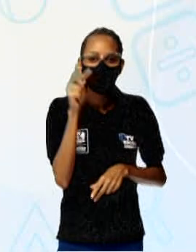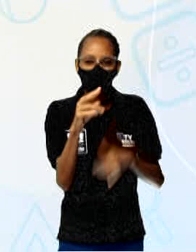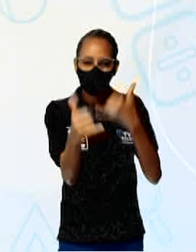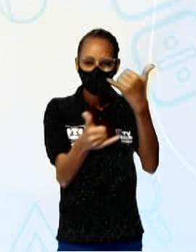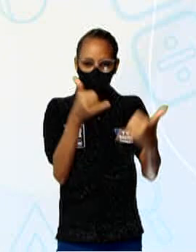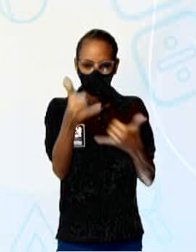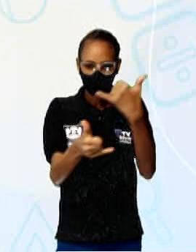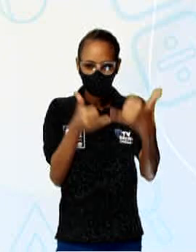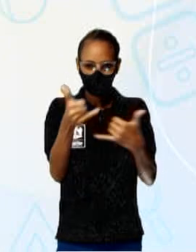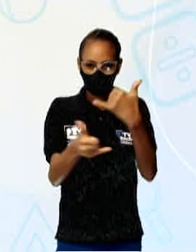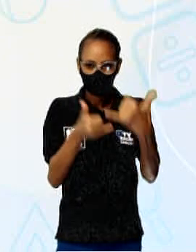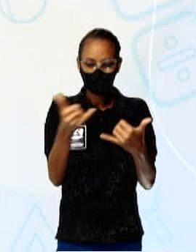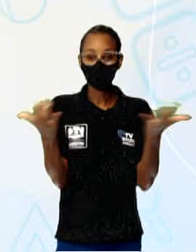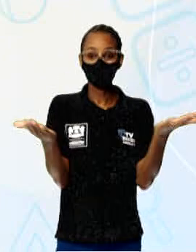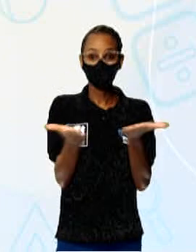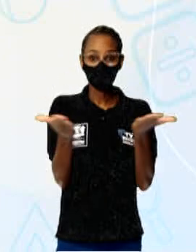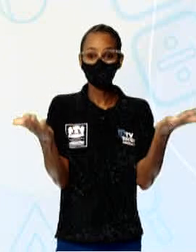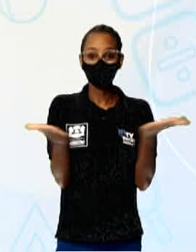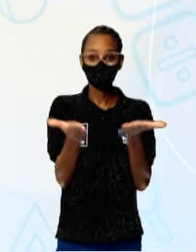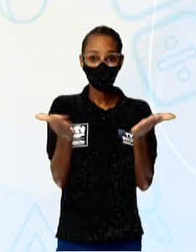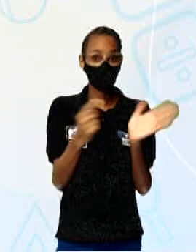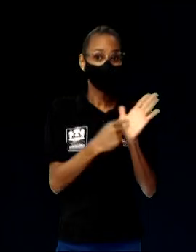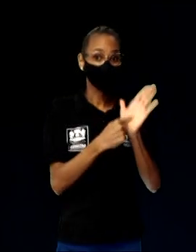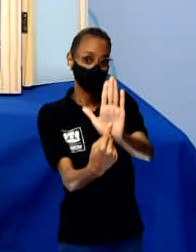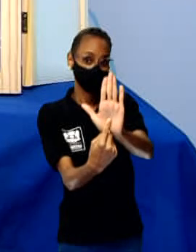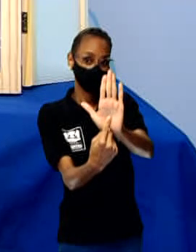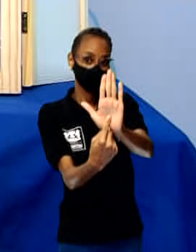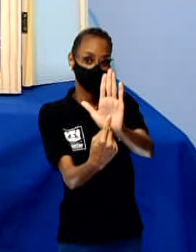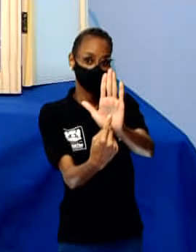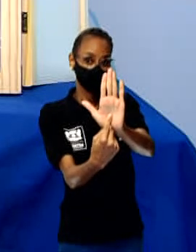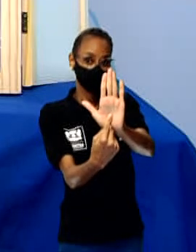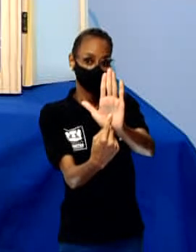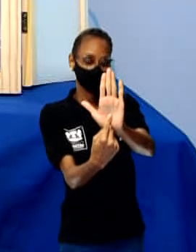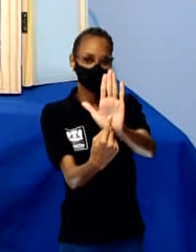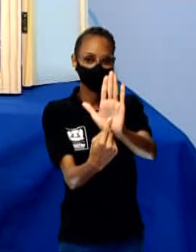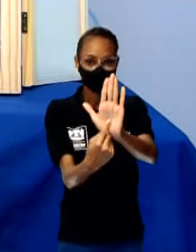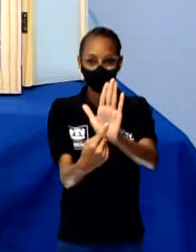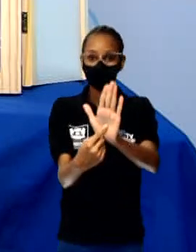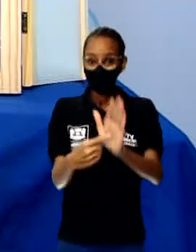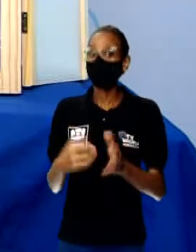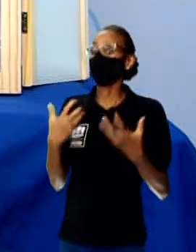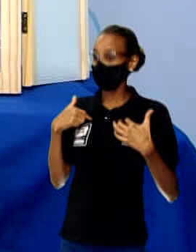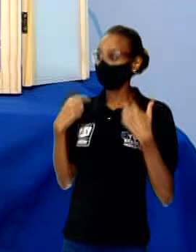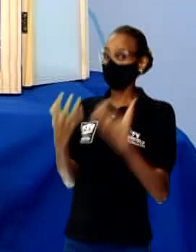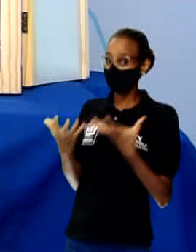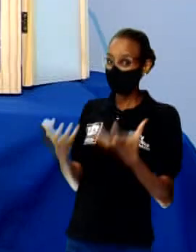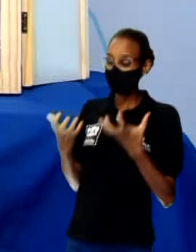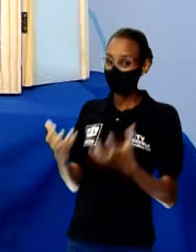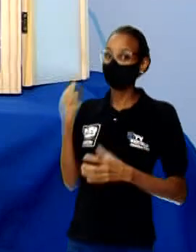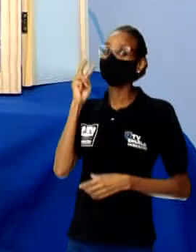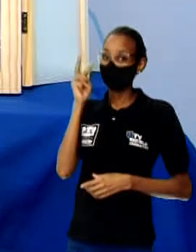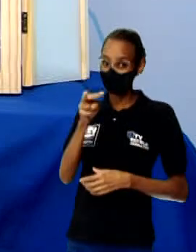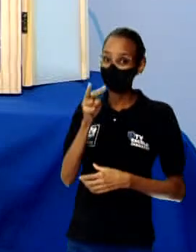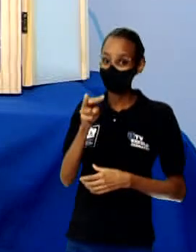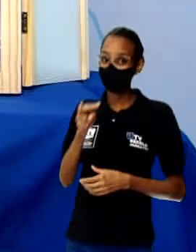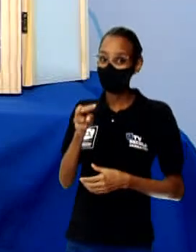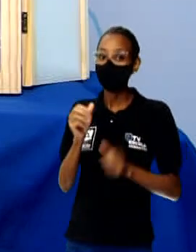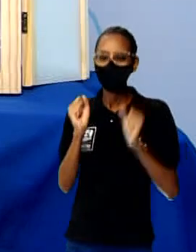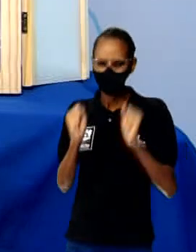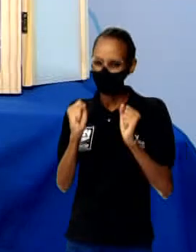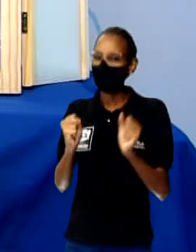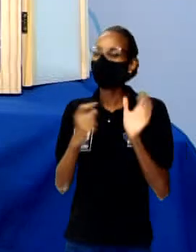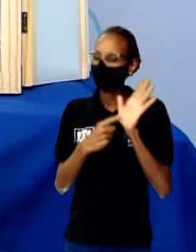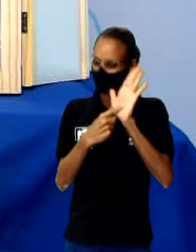esses brinquedos que agora vou mostrar burro eu quero ver eu quero ver já